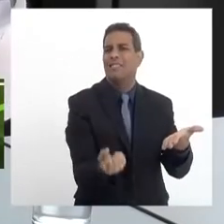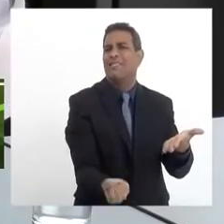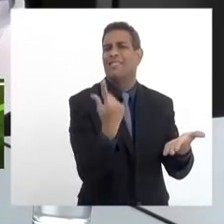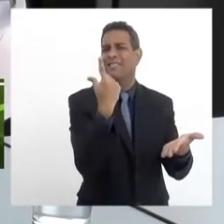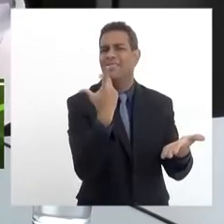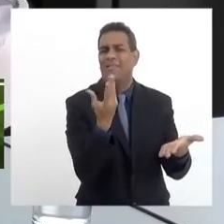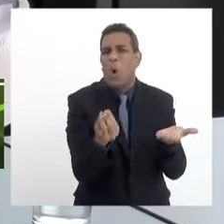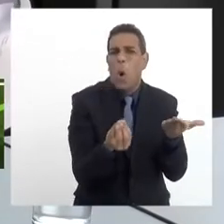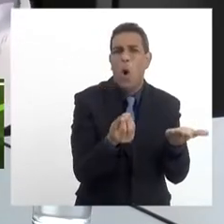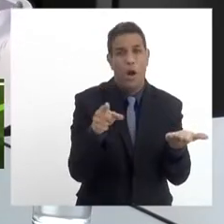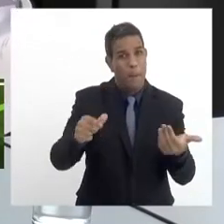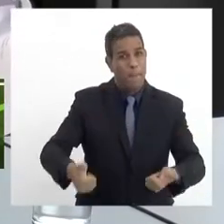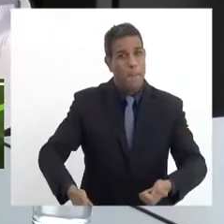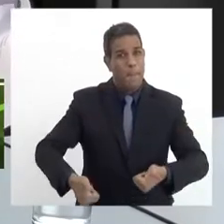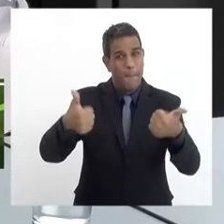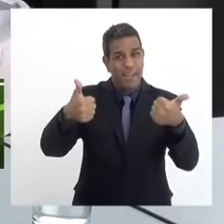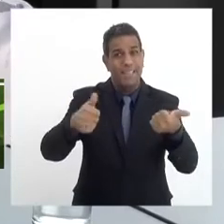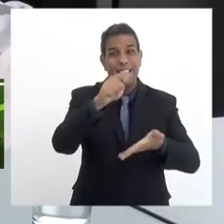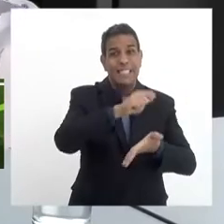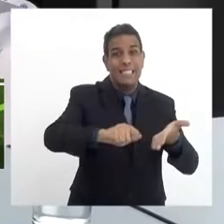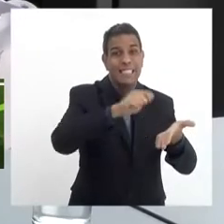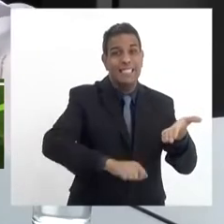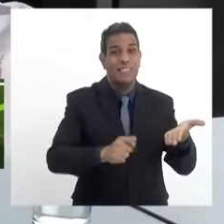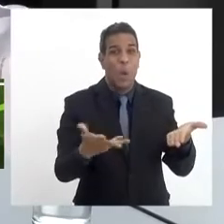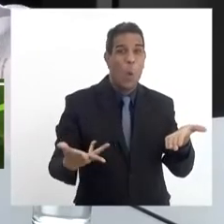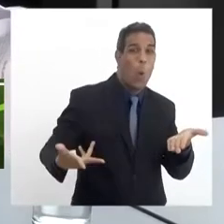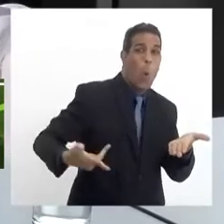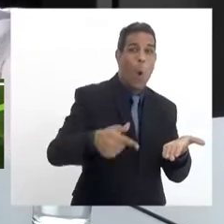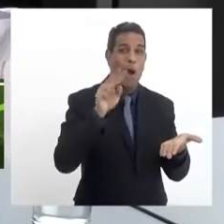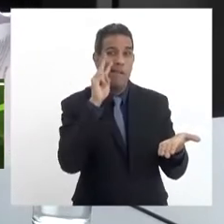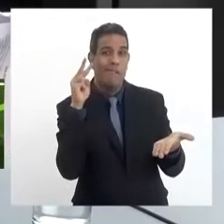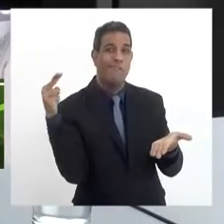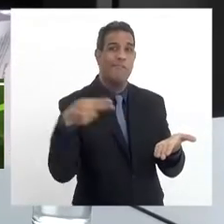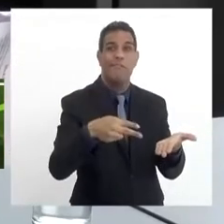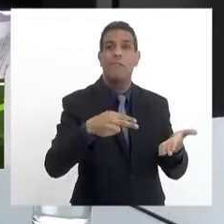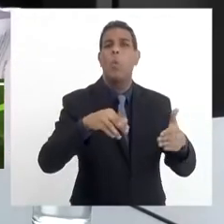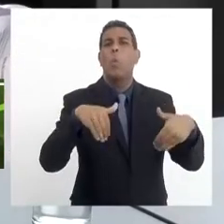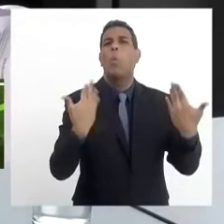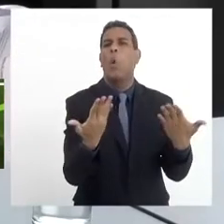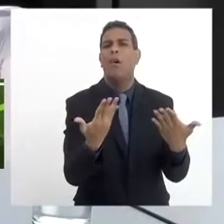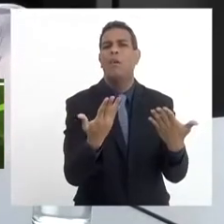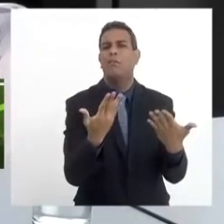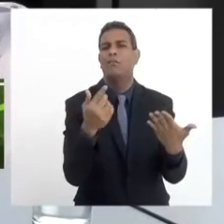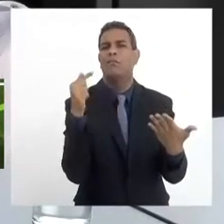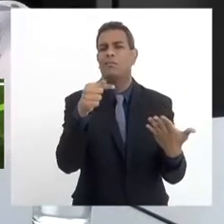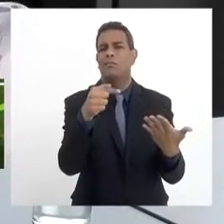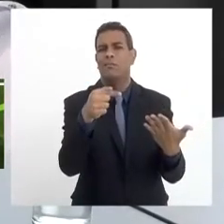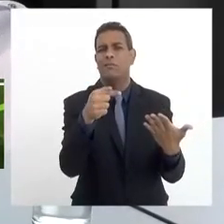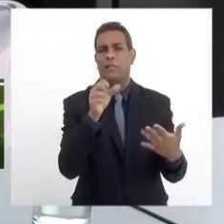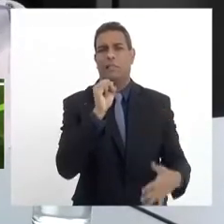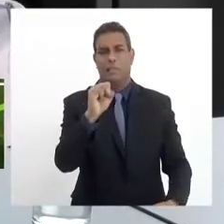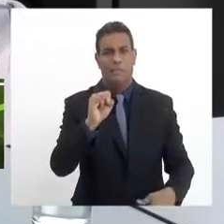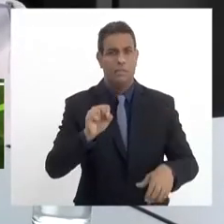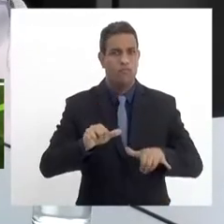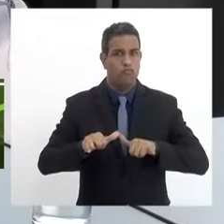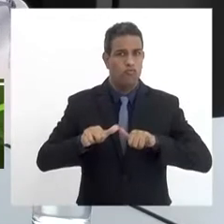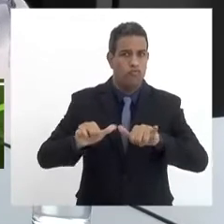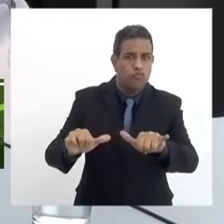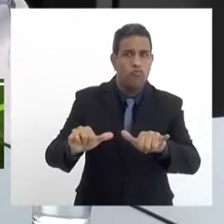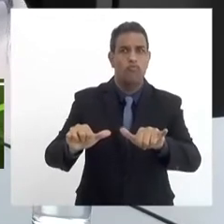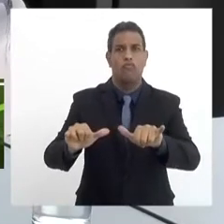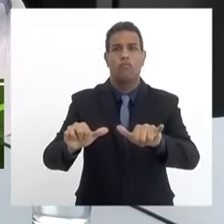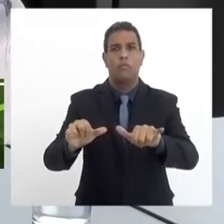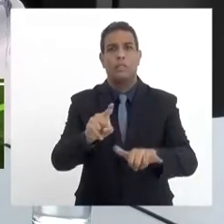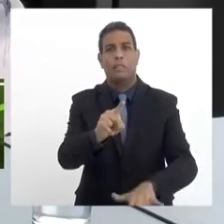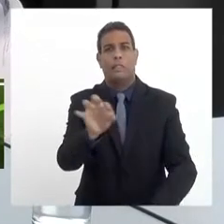Eu acho que a gente tem que melhorar essa redação, porque qual é o interesse que eu tenho de saber se o supermercado está com